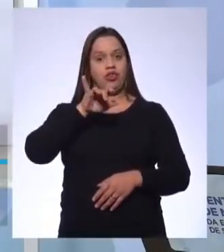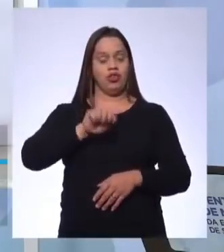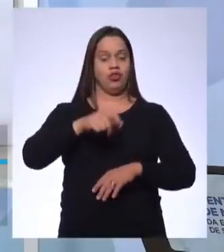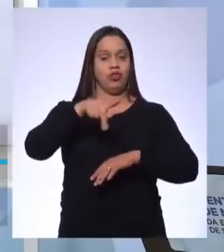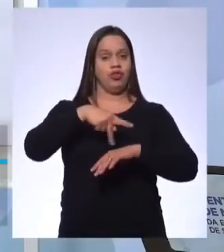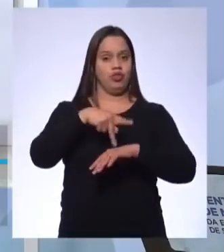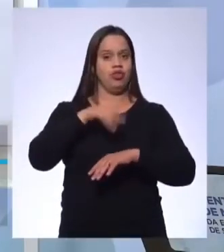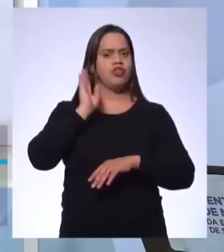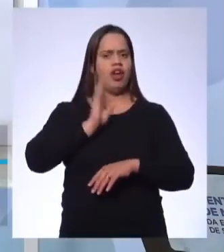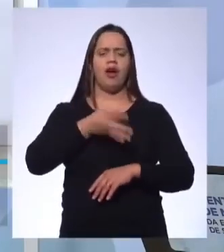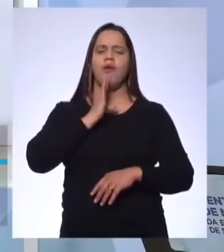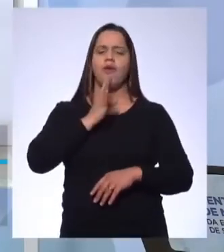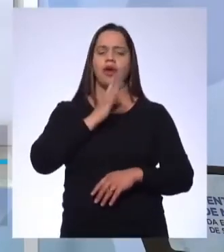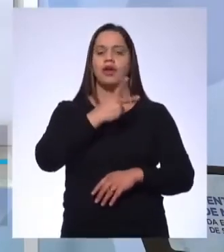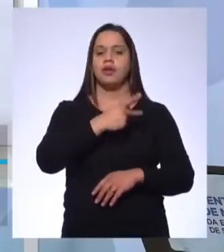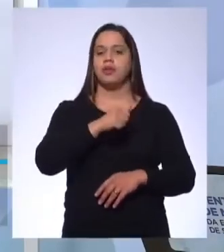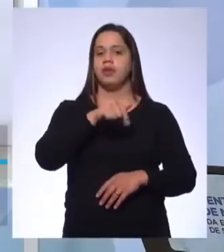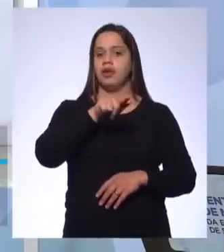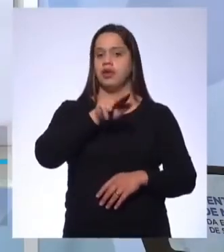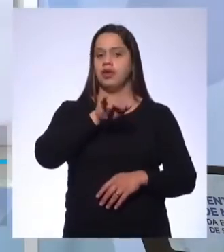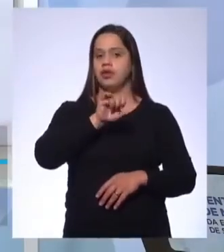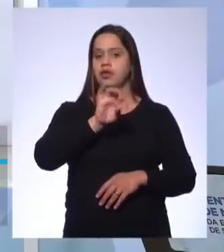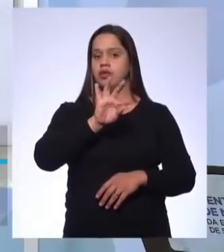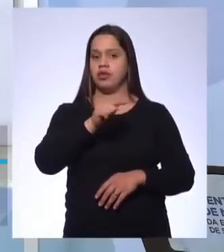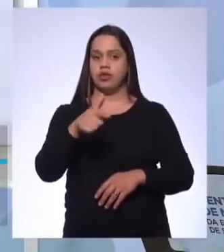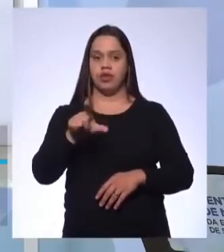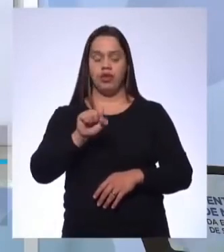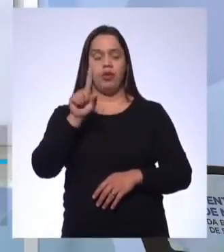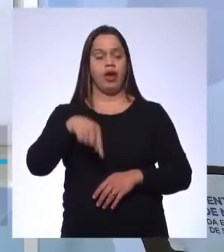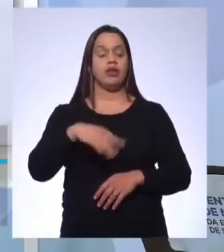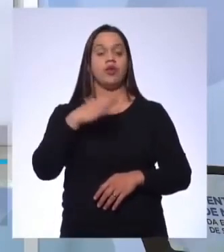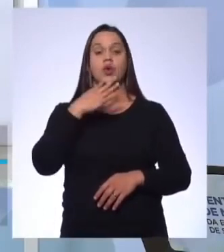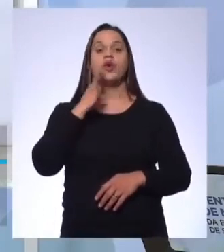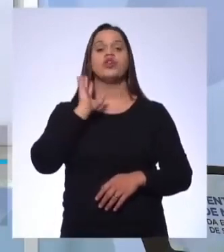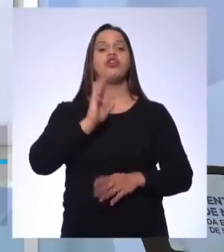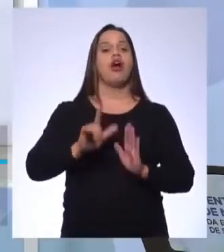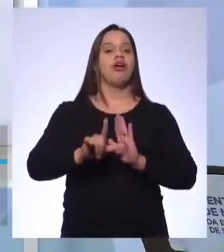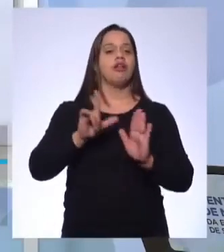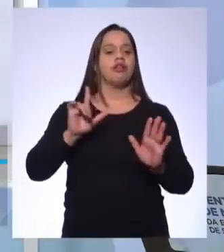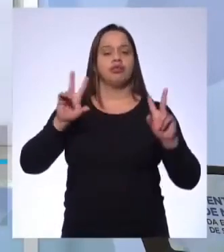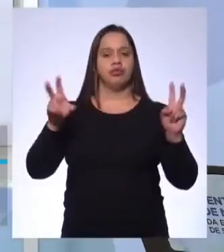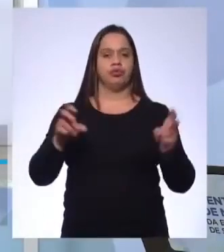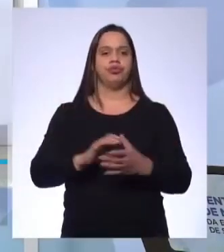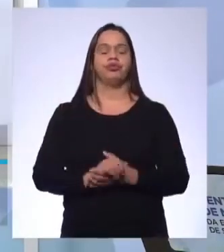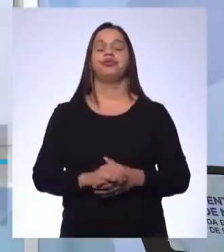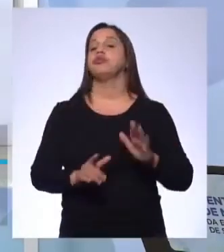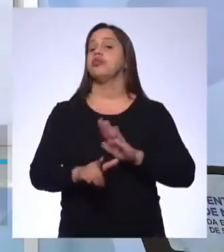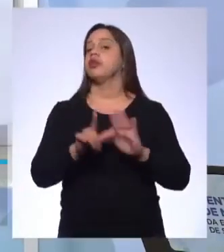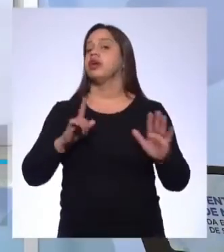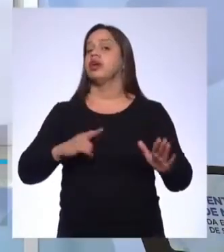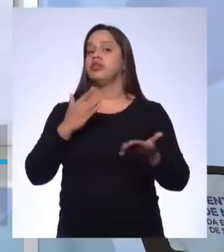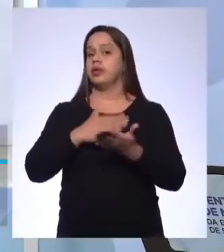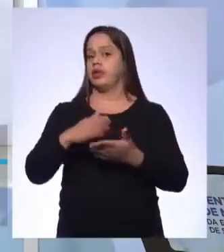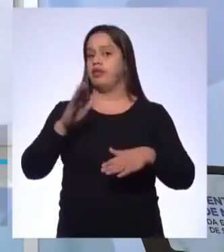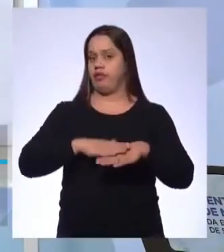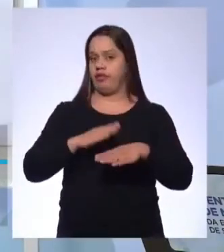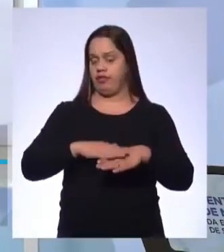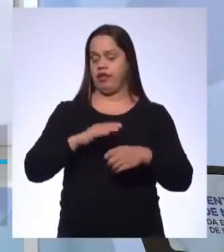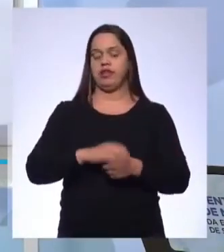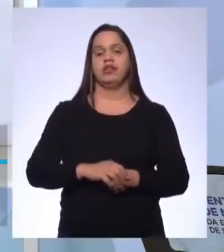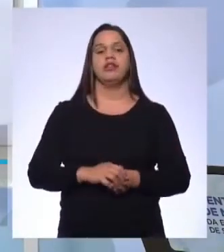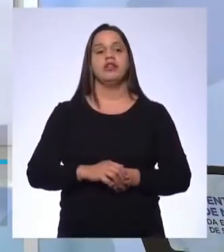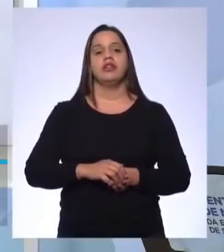Paquistão. Isso chama-se conhecimento prévio sobre o assunto. Antes de nós colocarmos ali para fazer o scanning, eu vou fazer